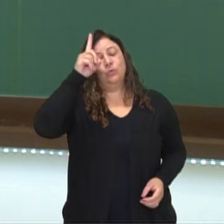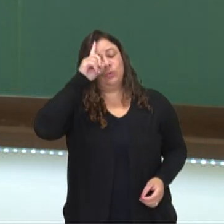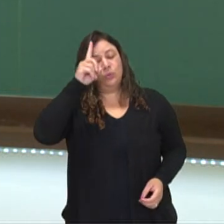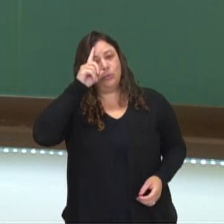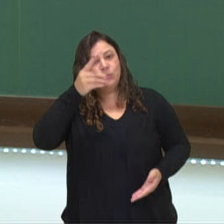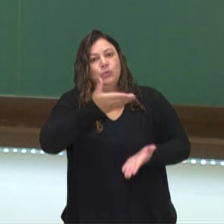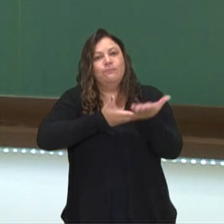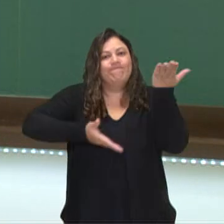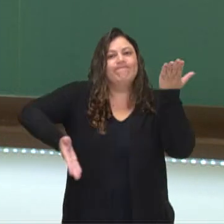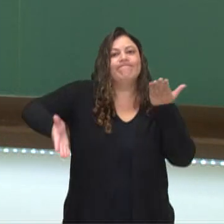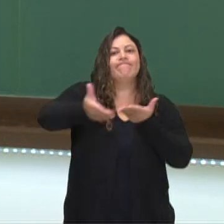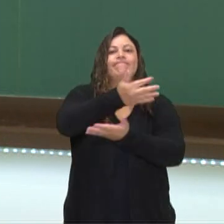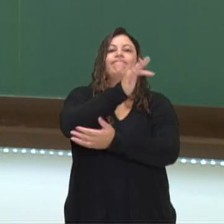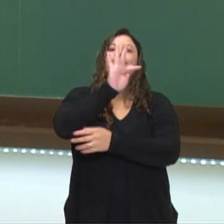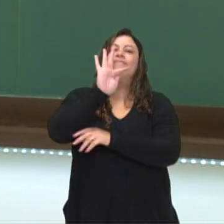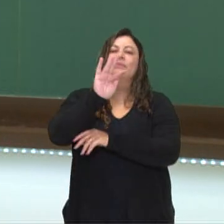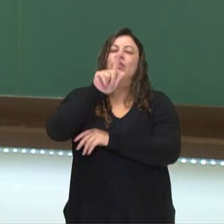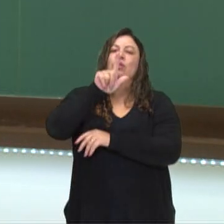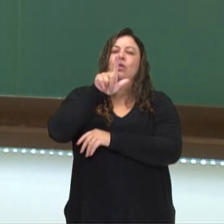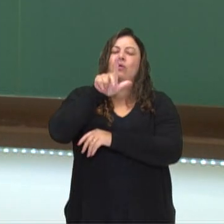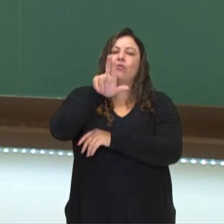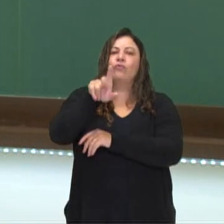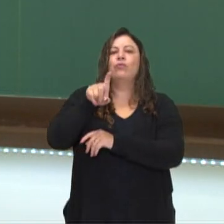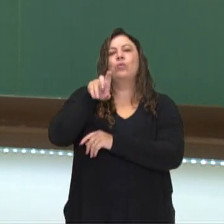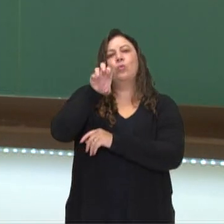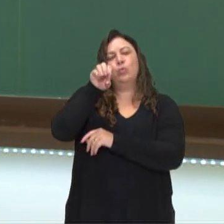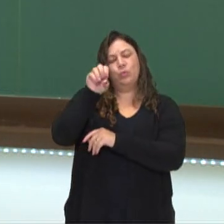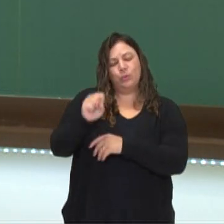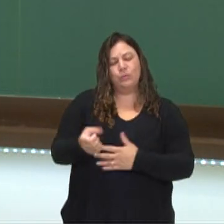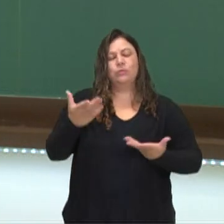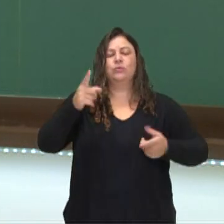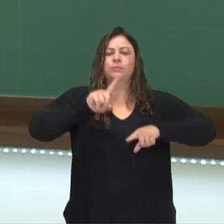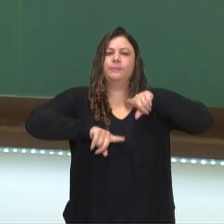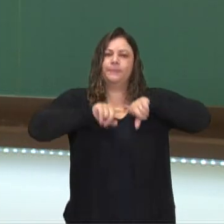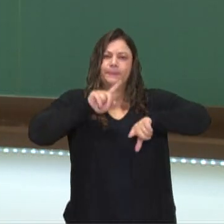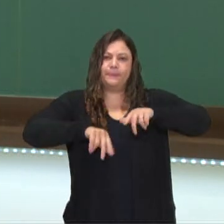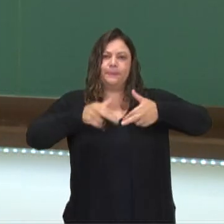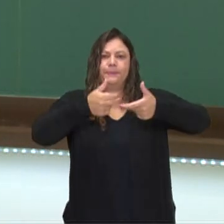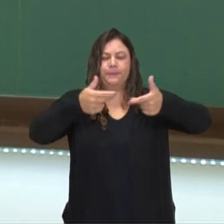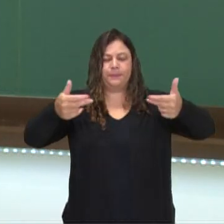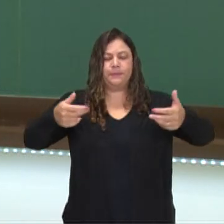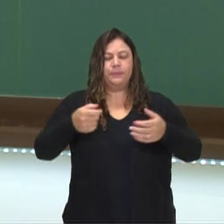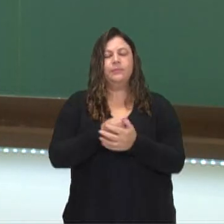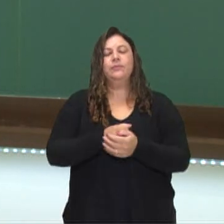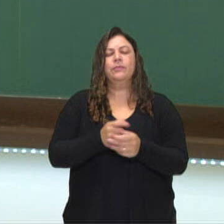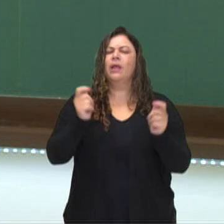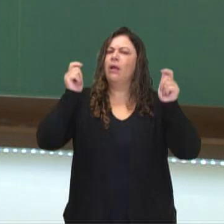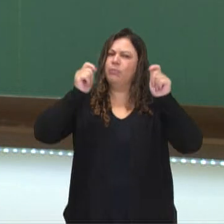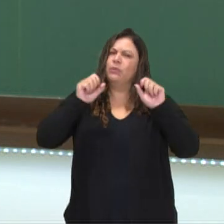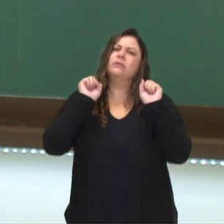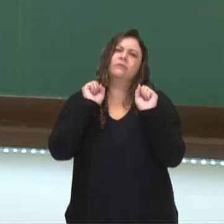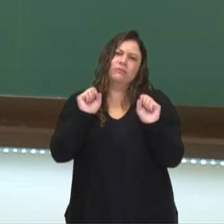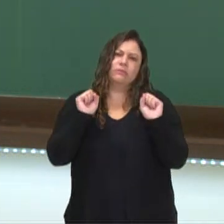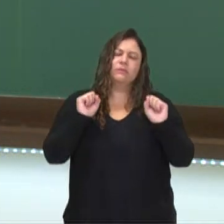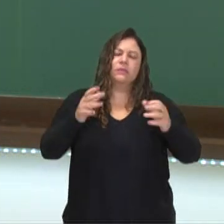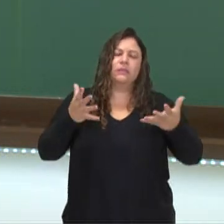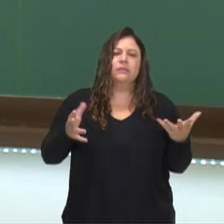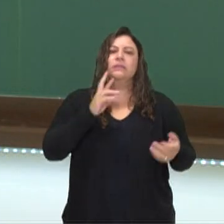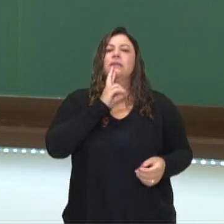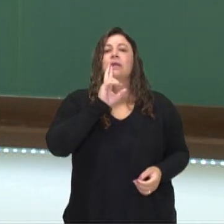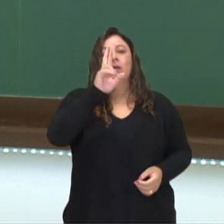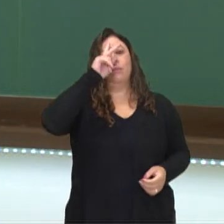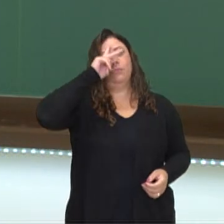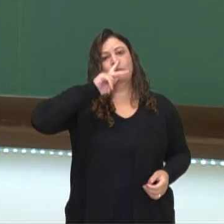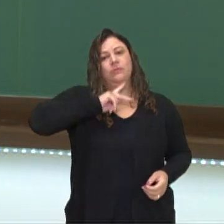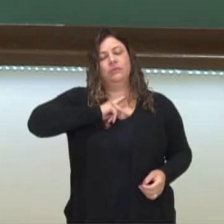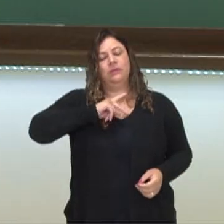os fluxos de mercadorias, produtos, serviços. Então, por isso, essa resposta podendo ser uma resposta